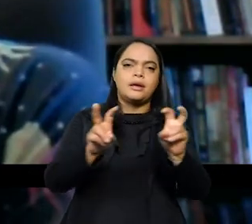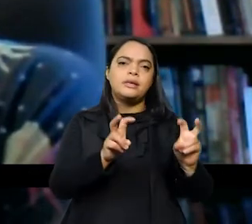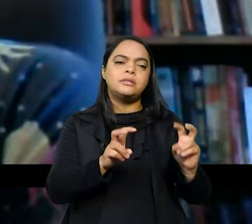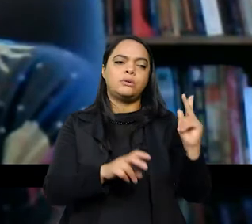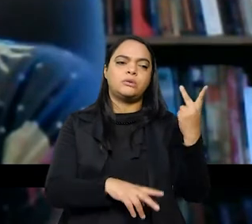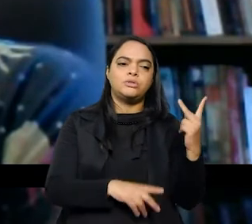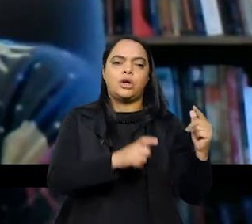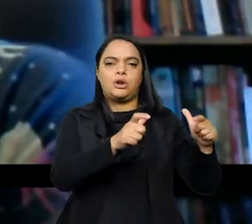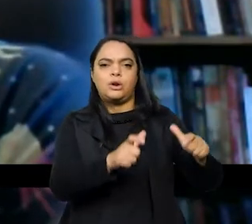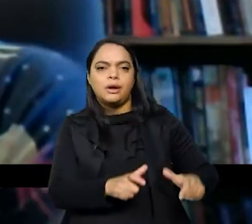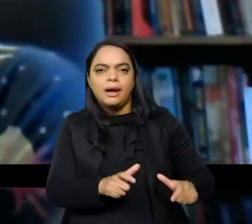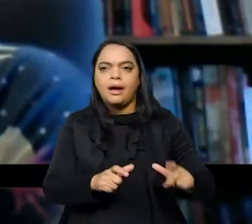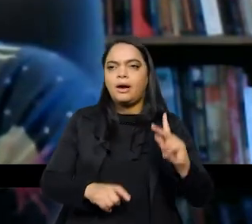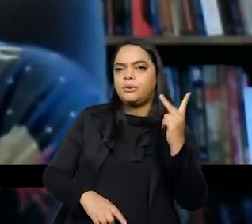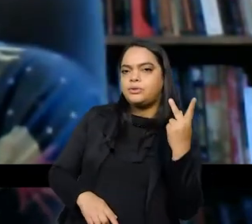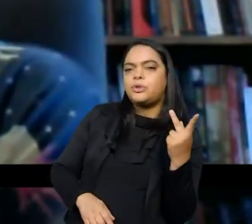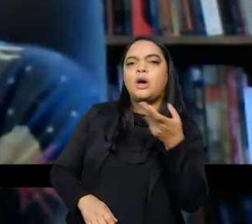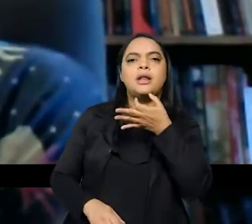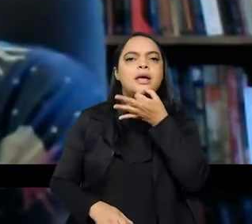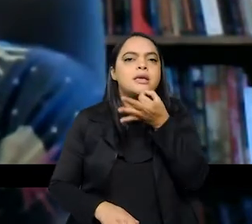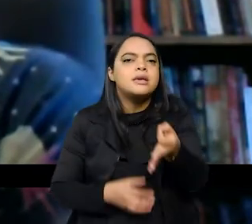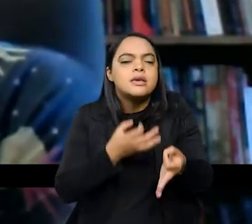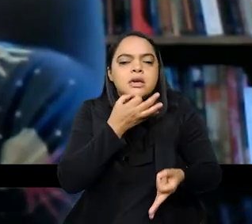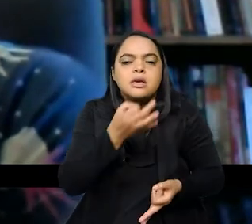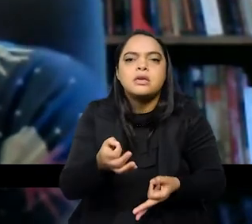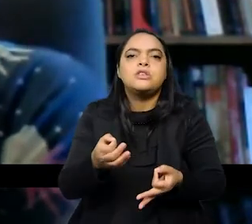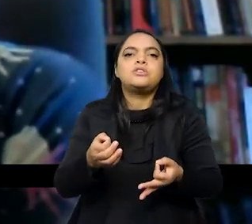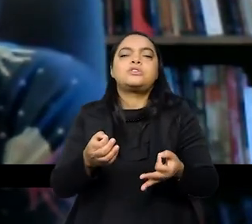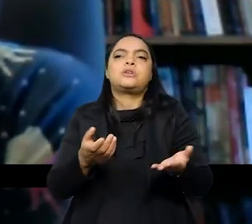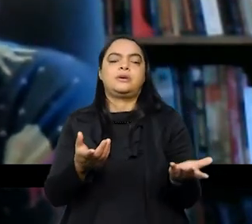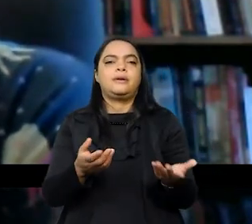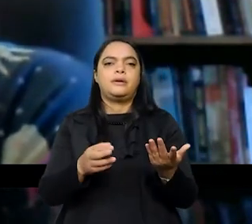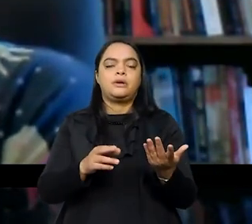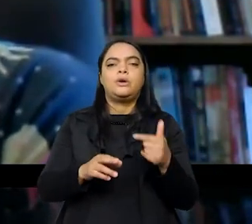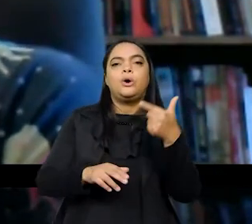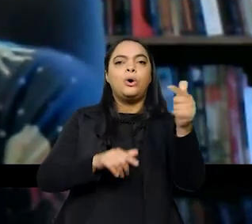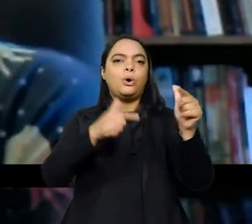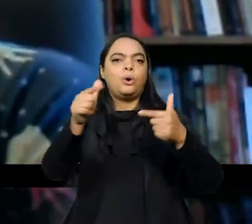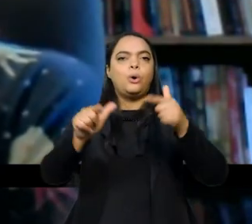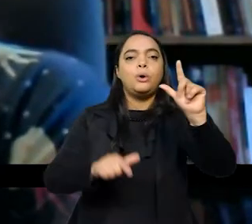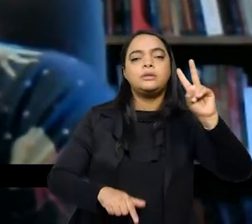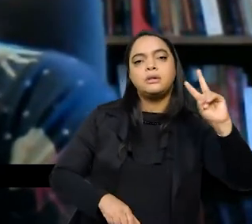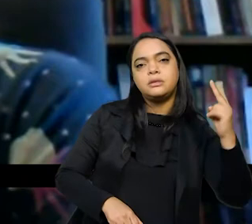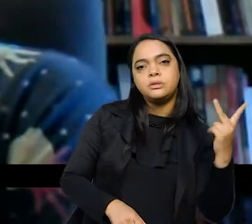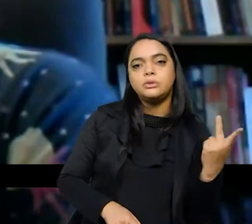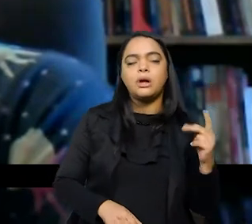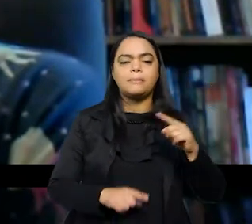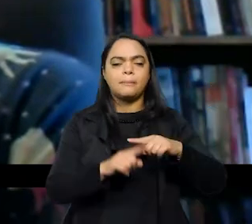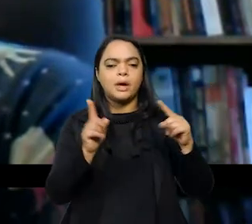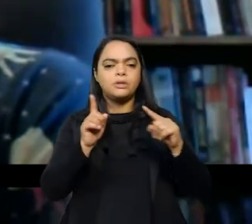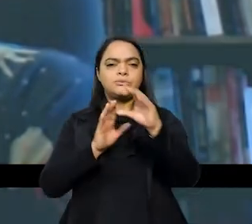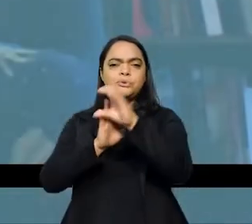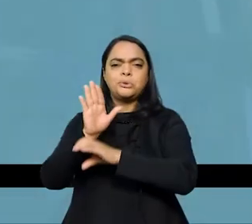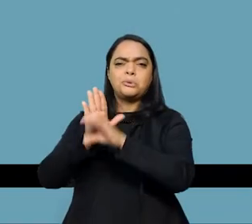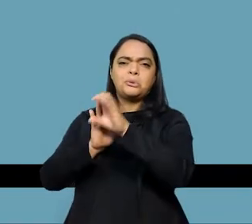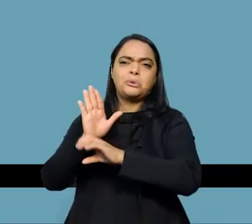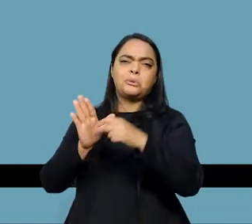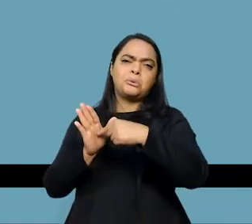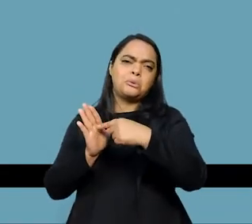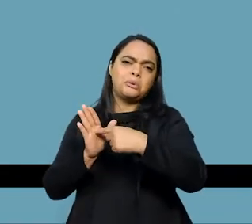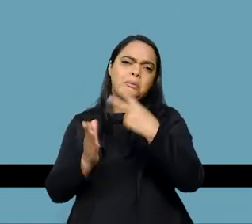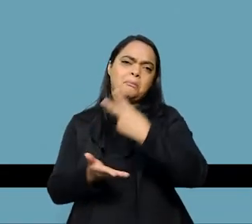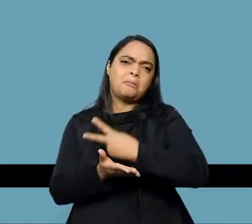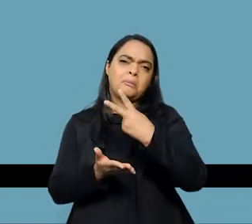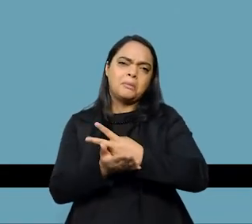história crítica, da história da África, enfim, de outras histórias, o currículo muitas vezes permanece muito eurocêntrico.